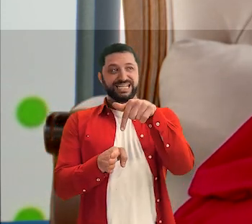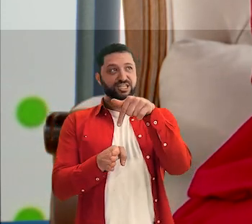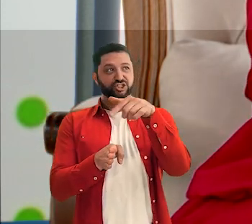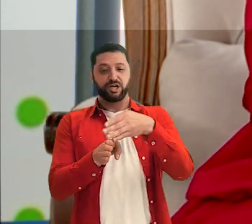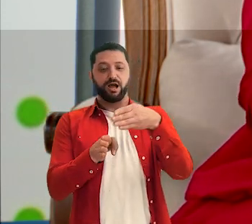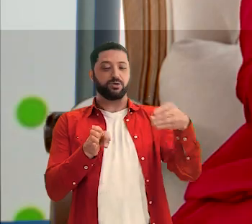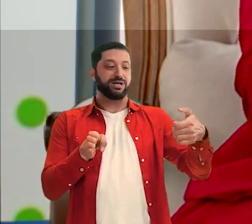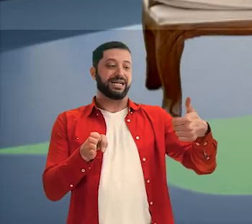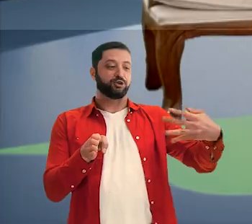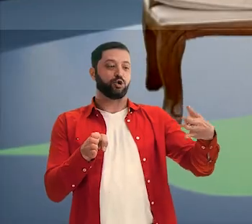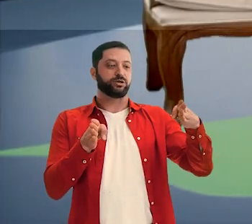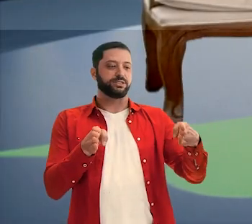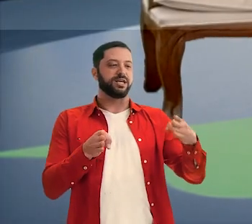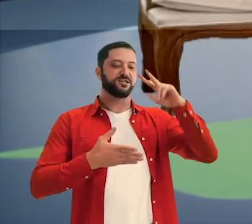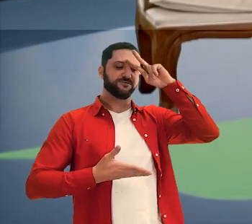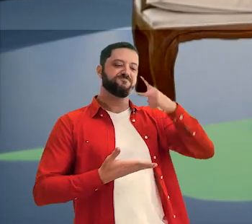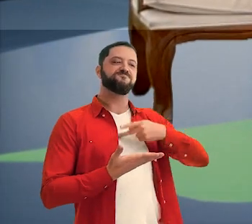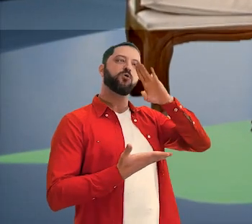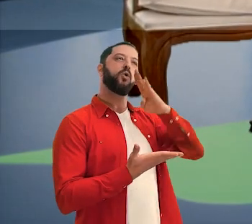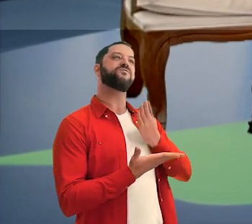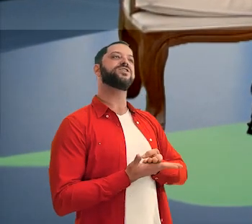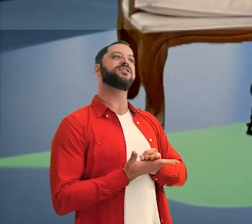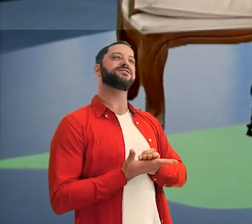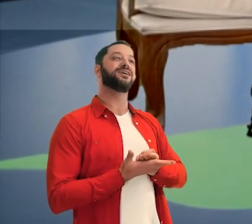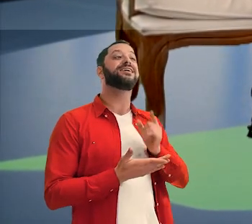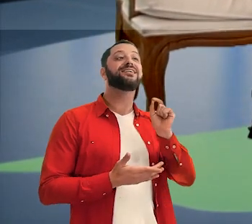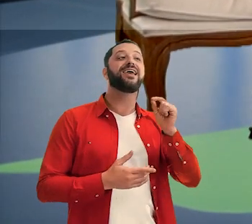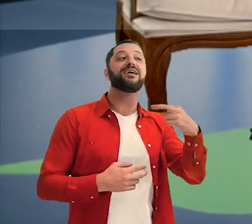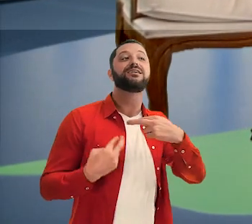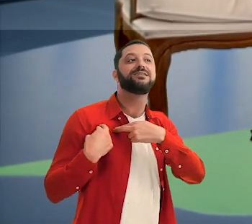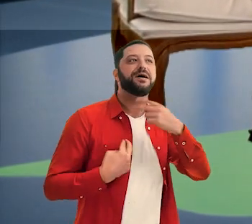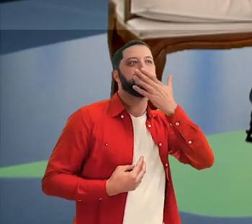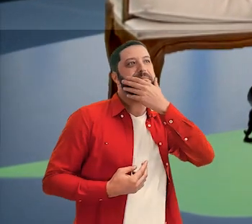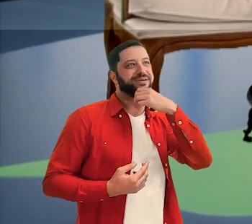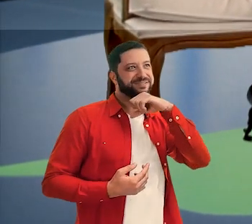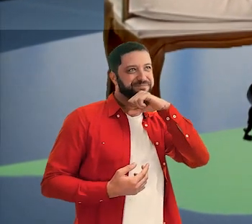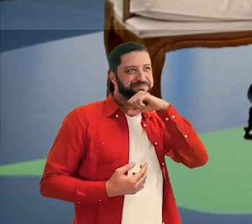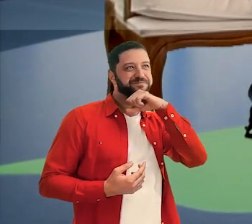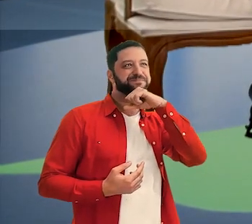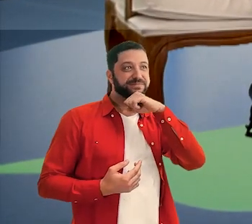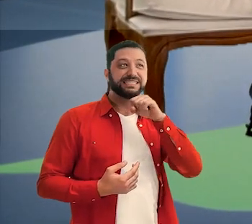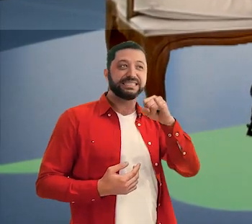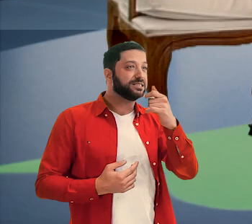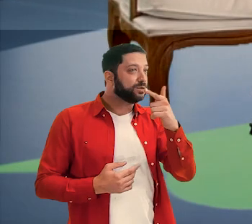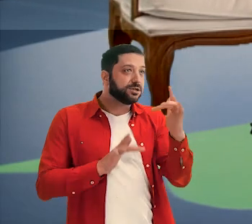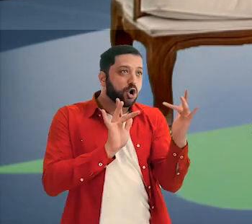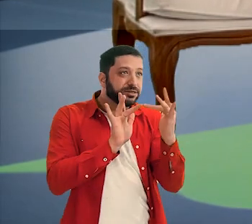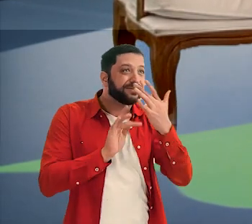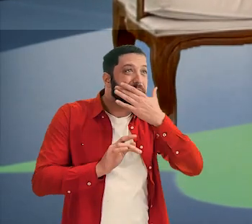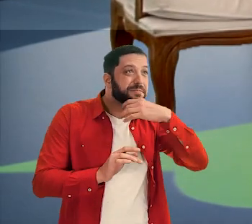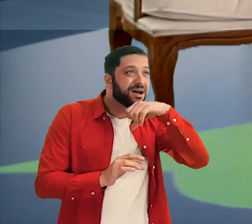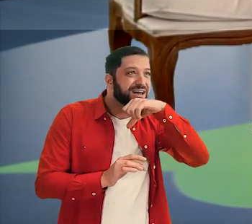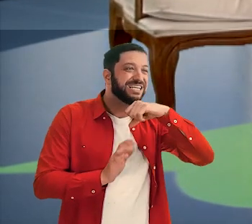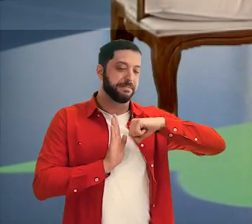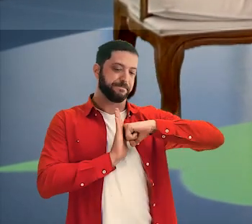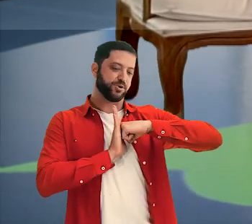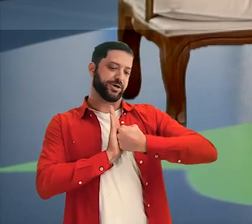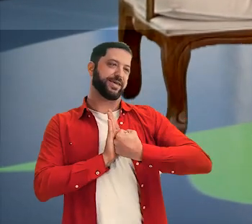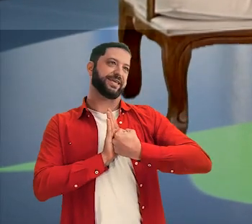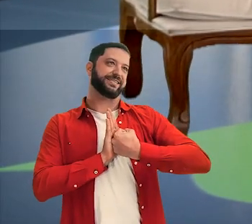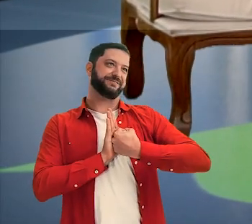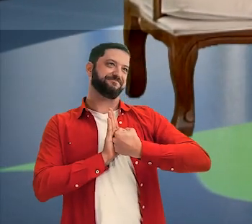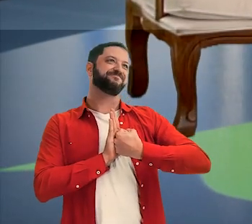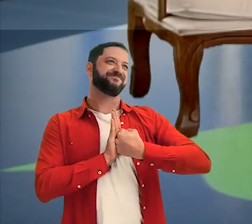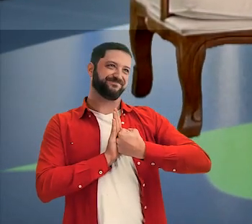sinta. Agora, dos 7 aos 14, é a confiança. E dos 7 aos 14, vem do pai. Então, a ausência do